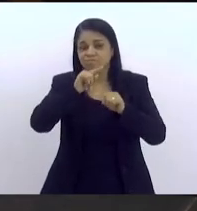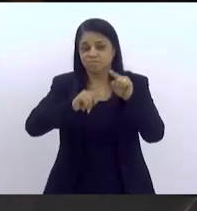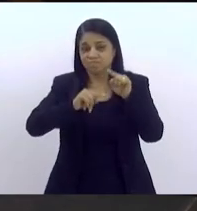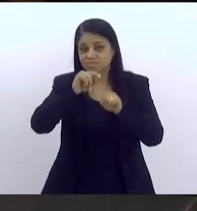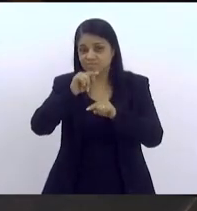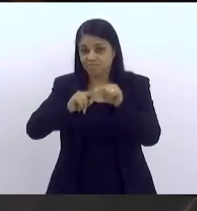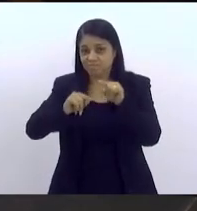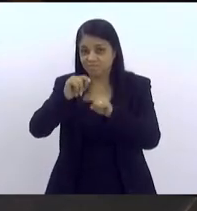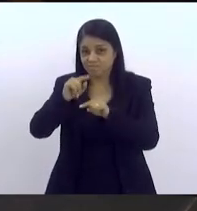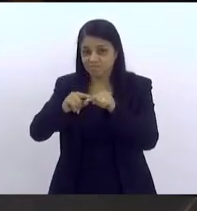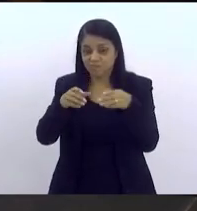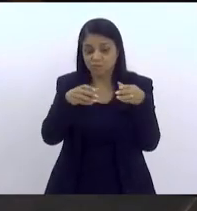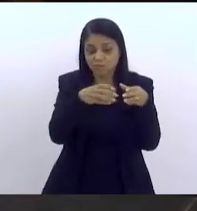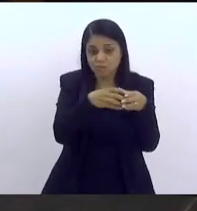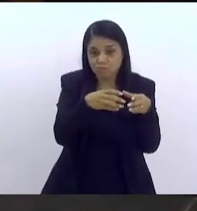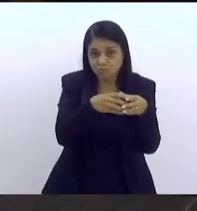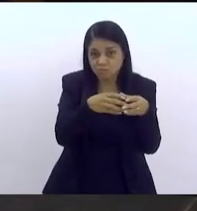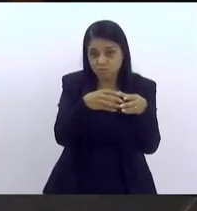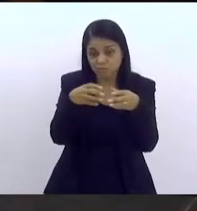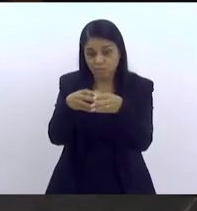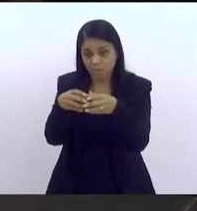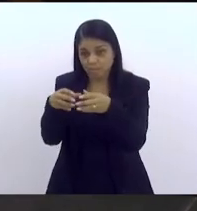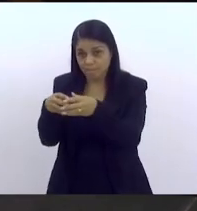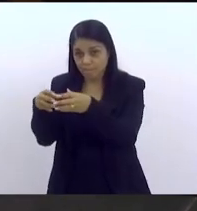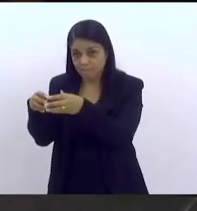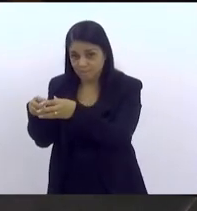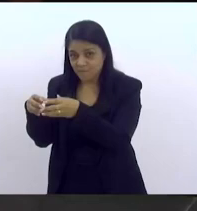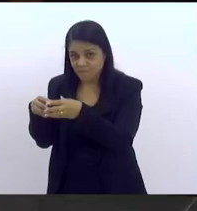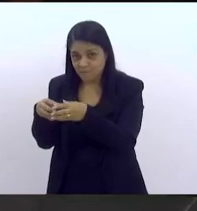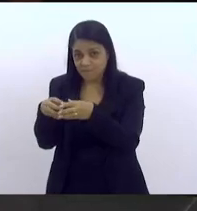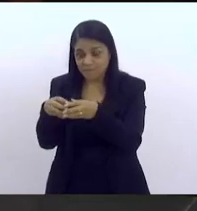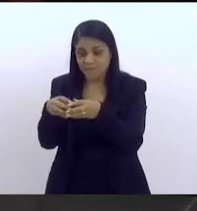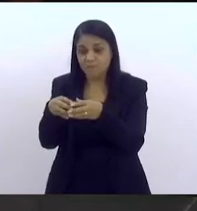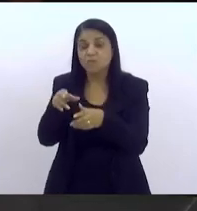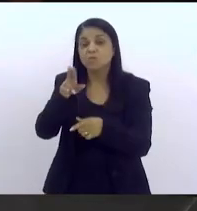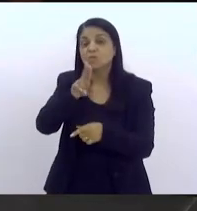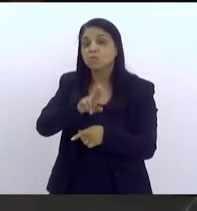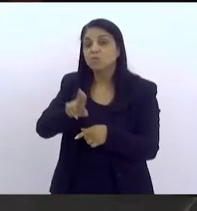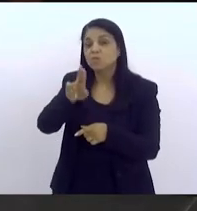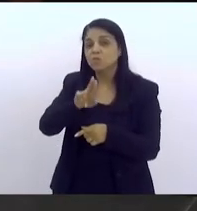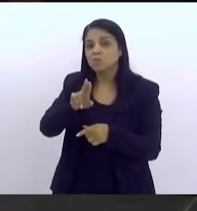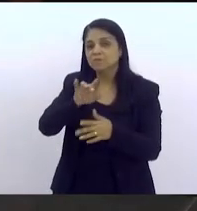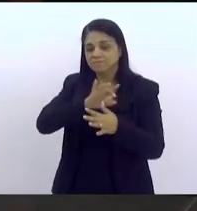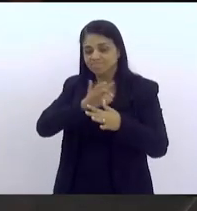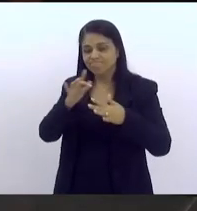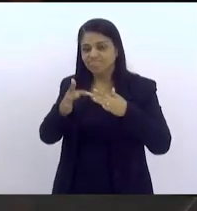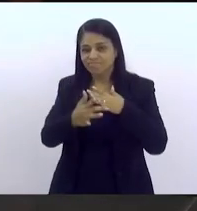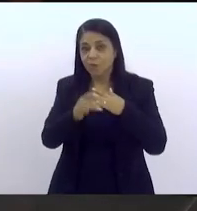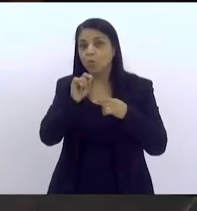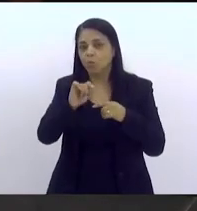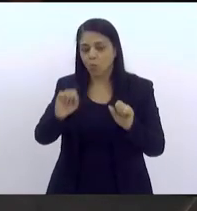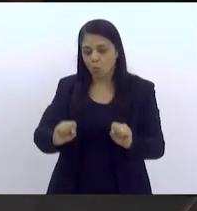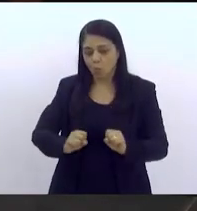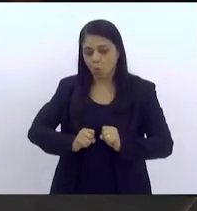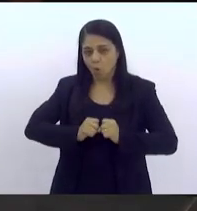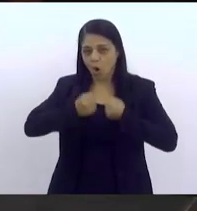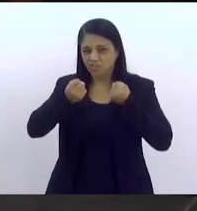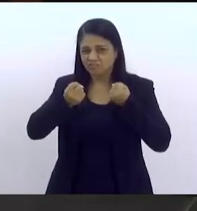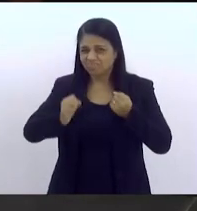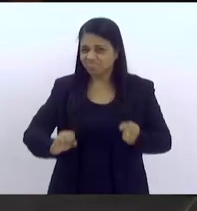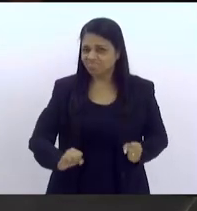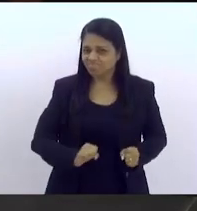determinados grupos fazem da rede para disseminar o ódio e o ódio